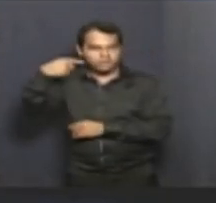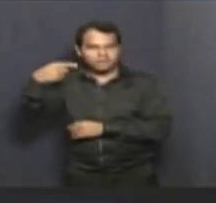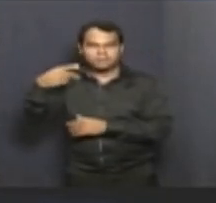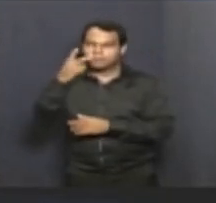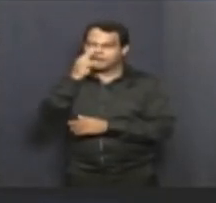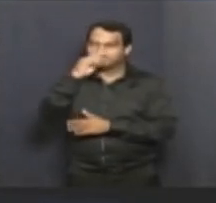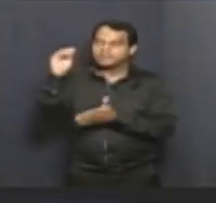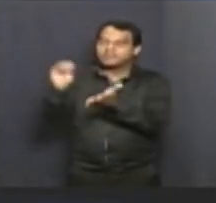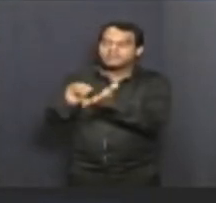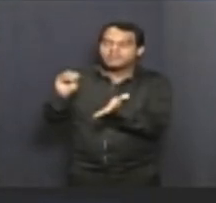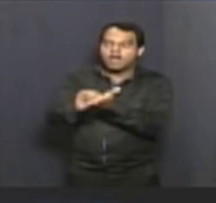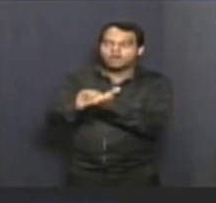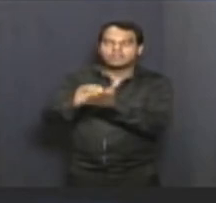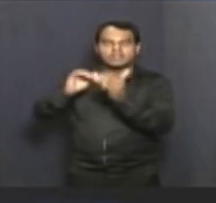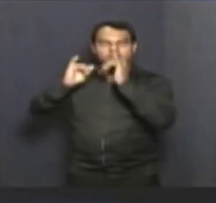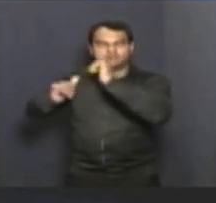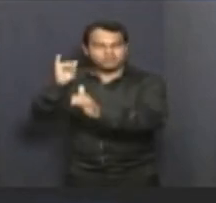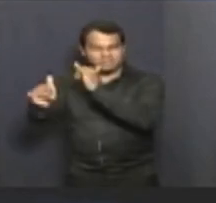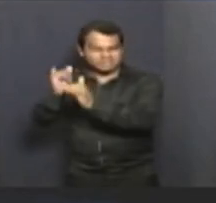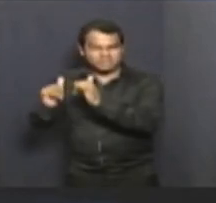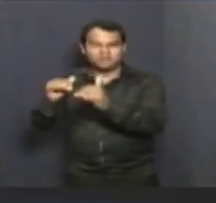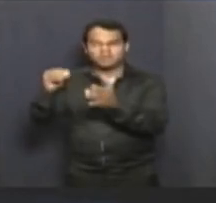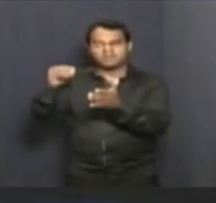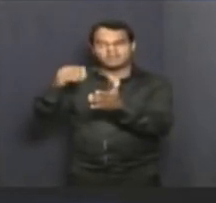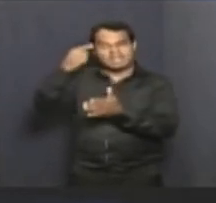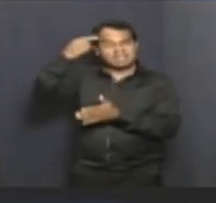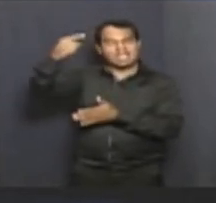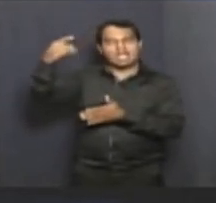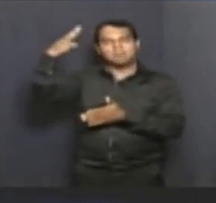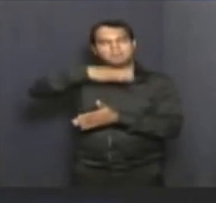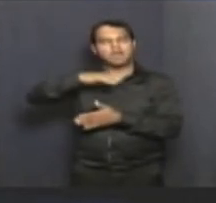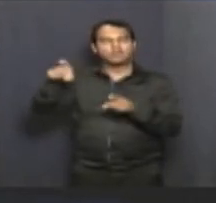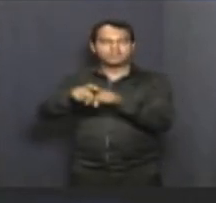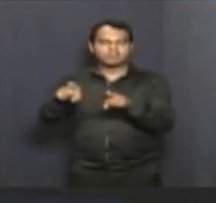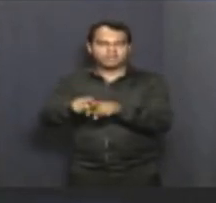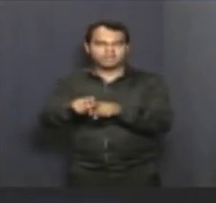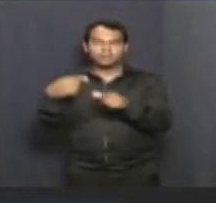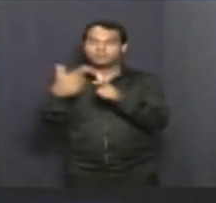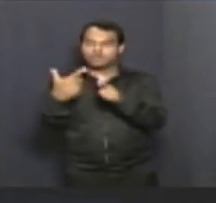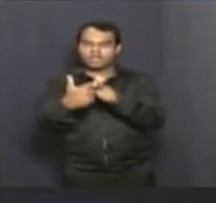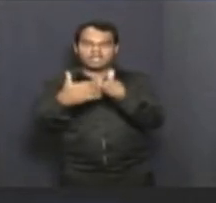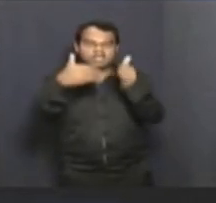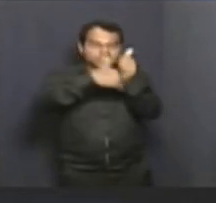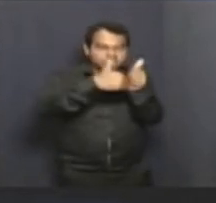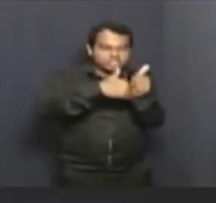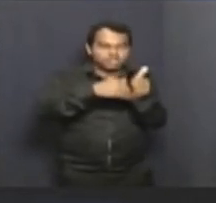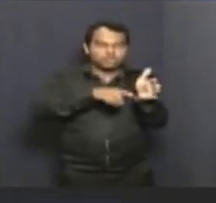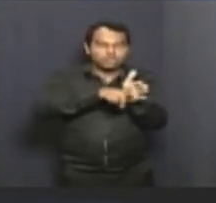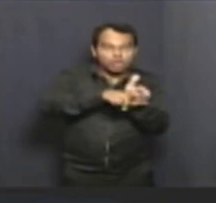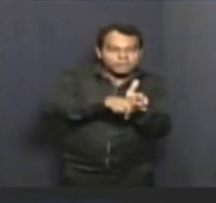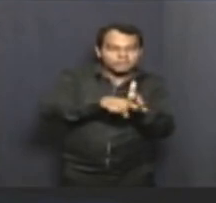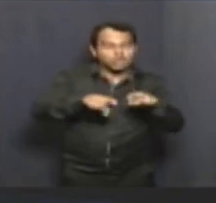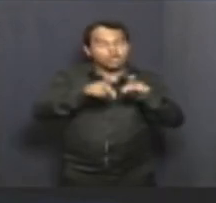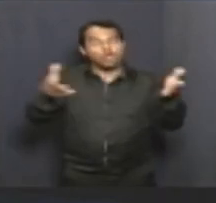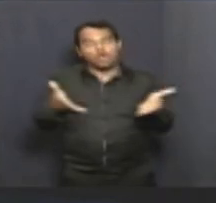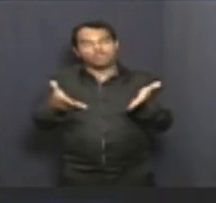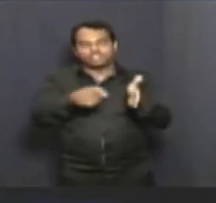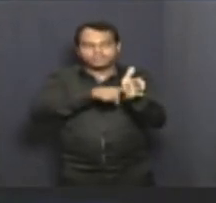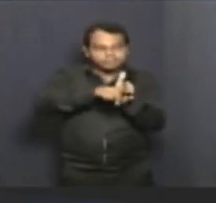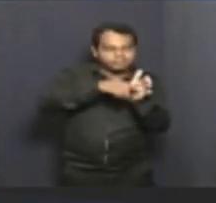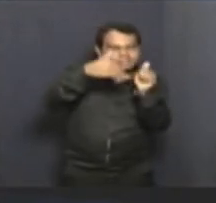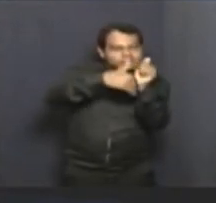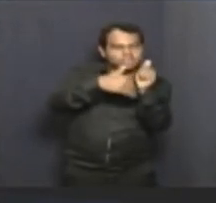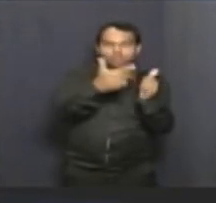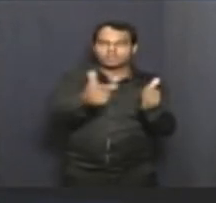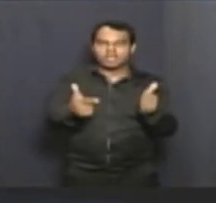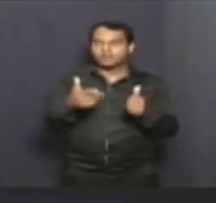é mal intencionado primeiro que era sigilo até a operação hoje não é mais rígido se você quiser ter acesso e vou te